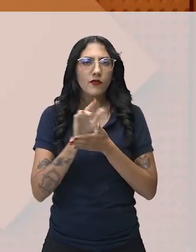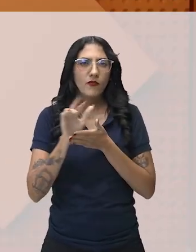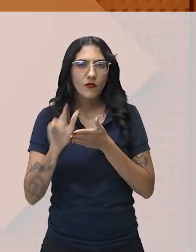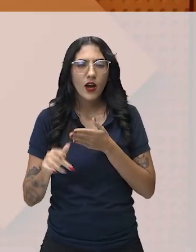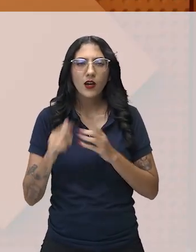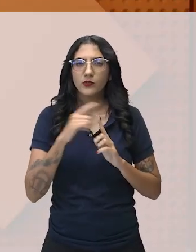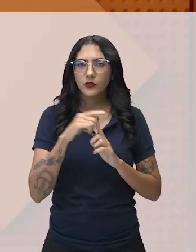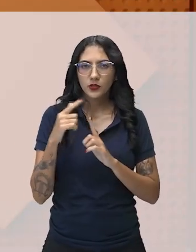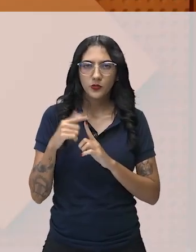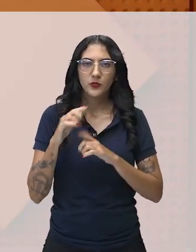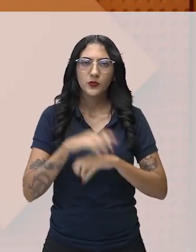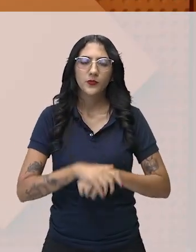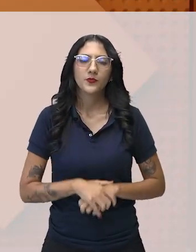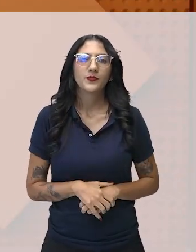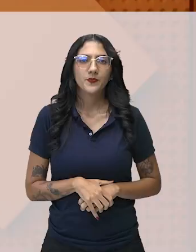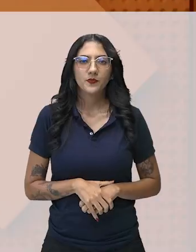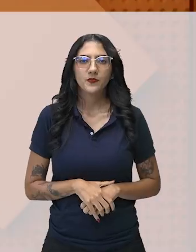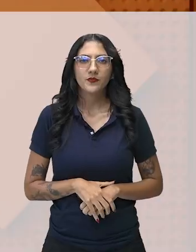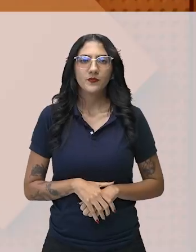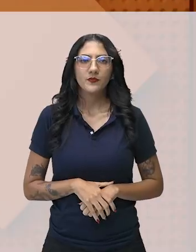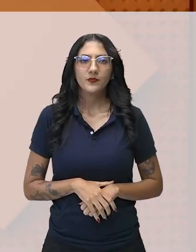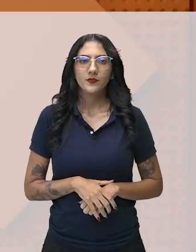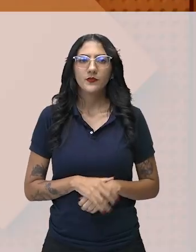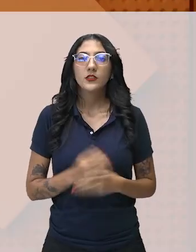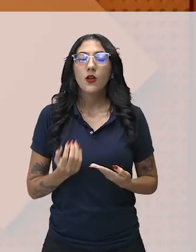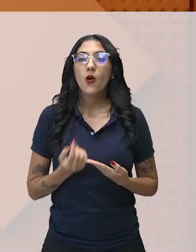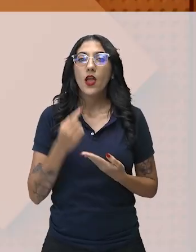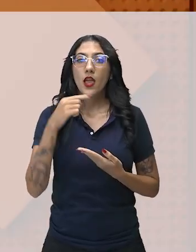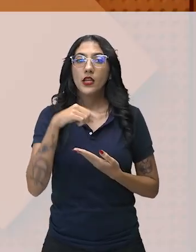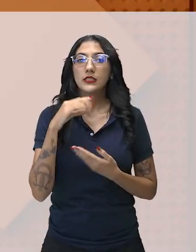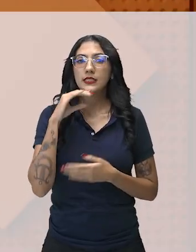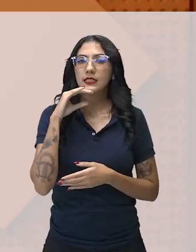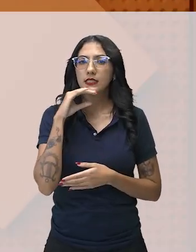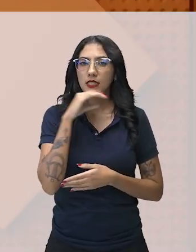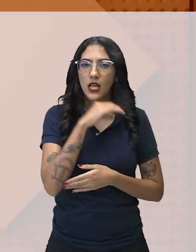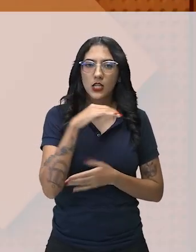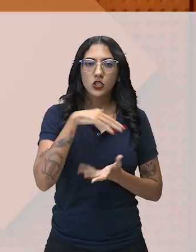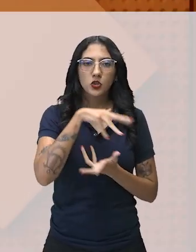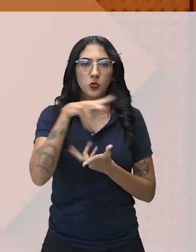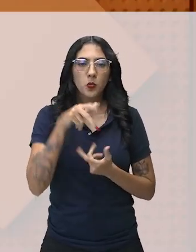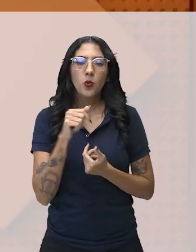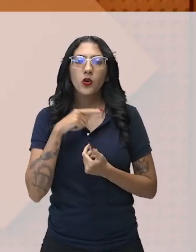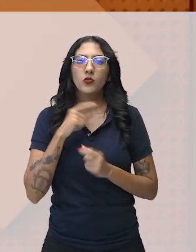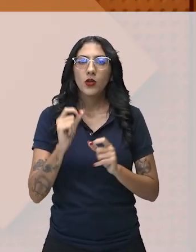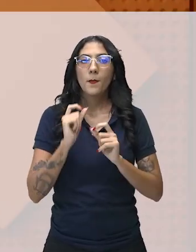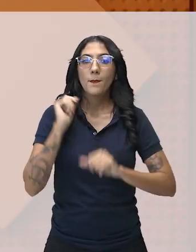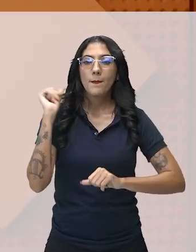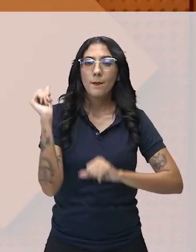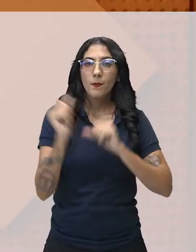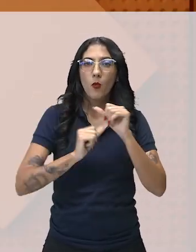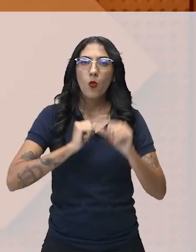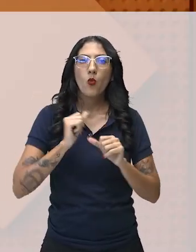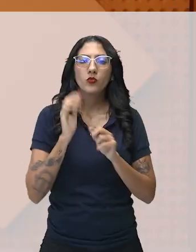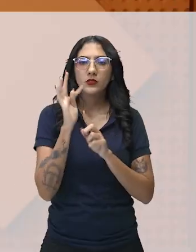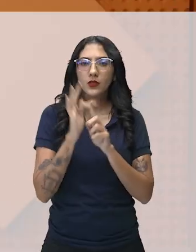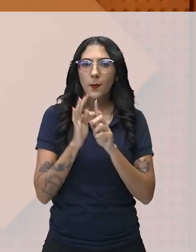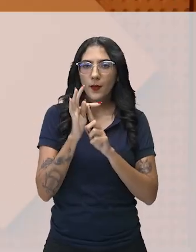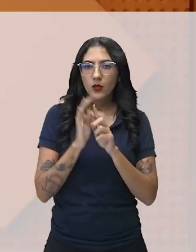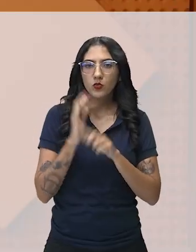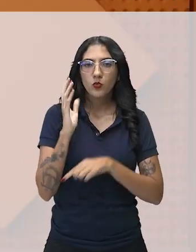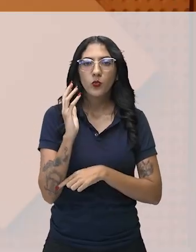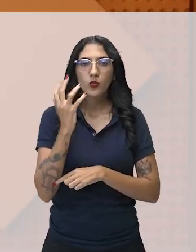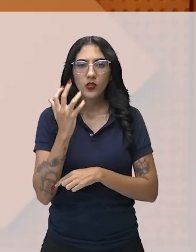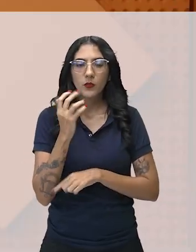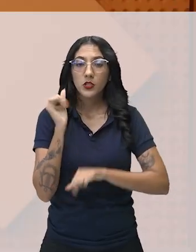querosene, entre outros. E é o aquecimento global que vai causar as mudanças climáticas, que tem mudado